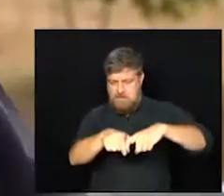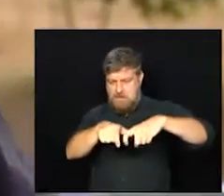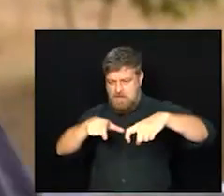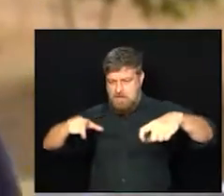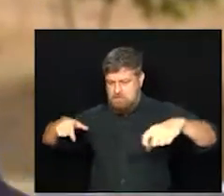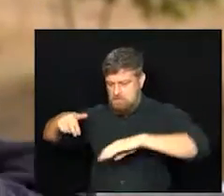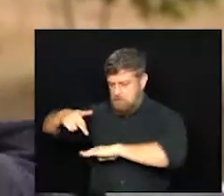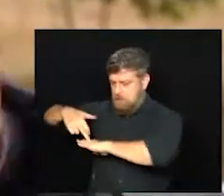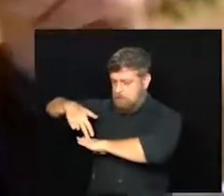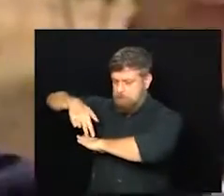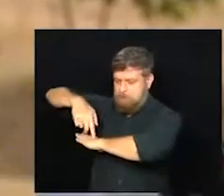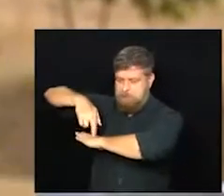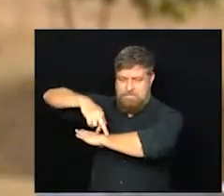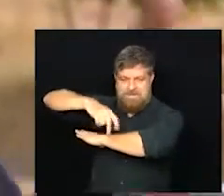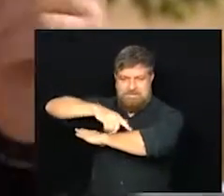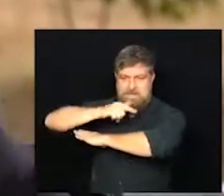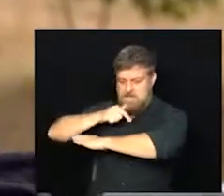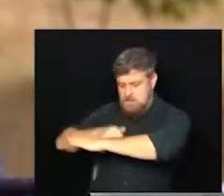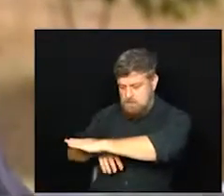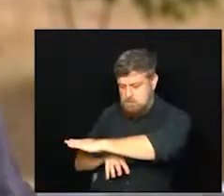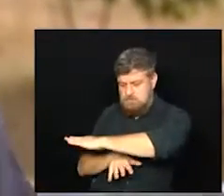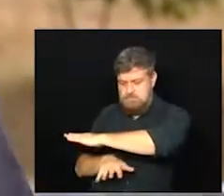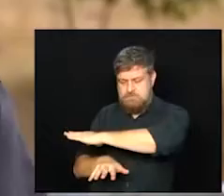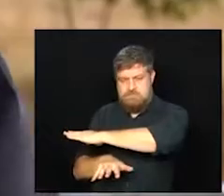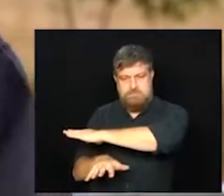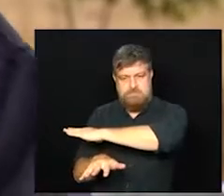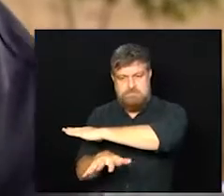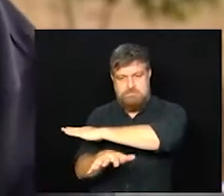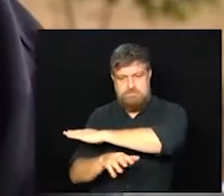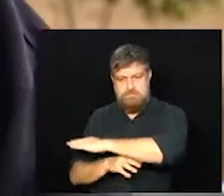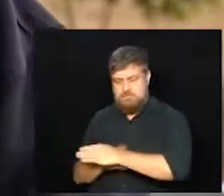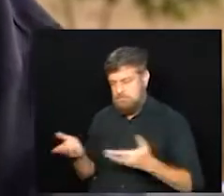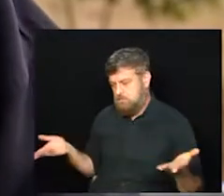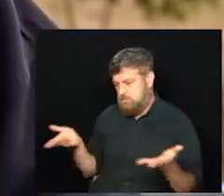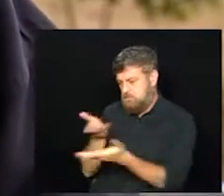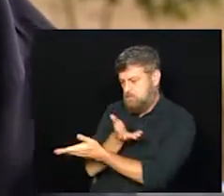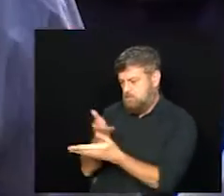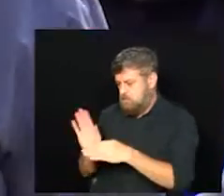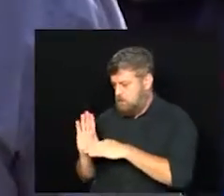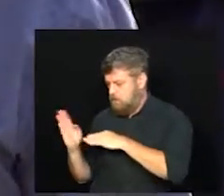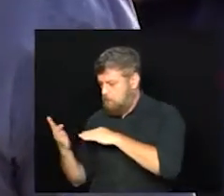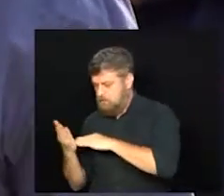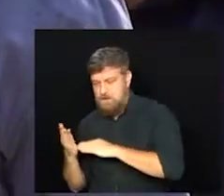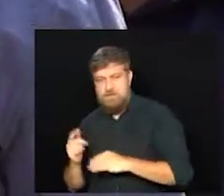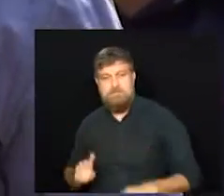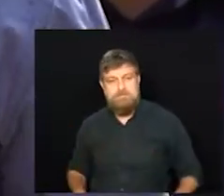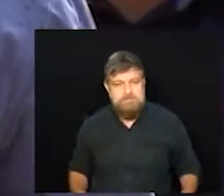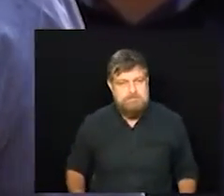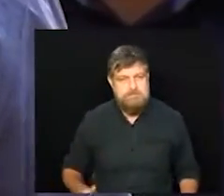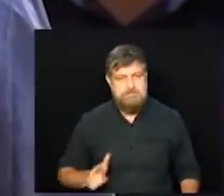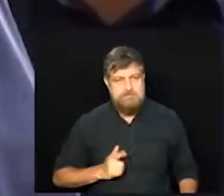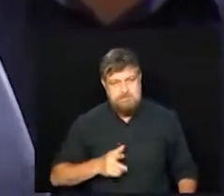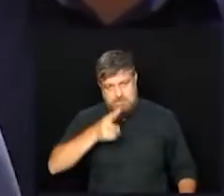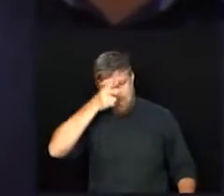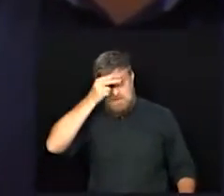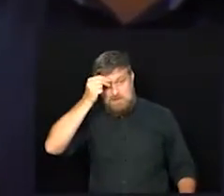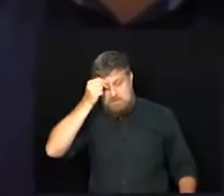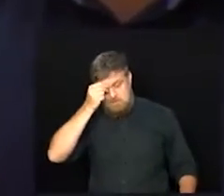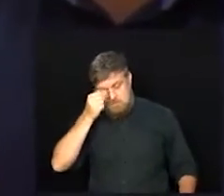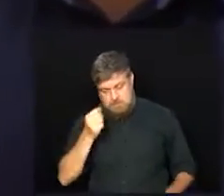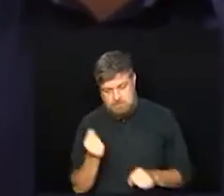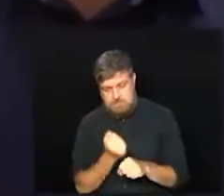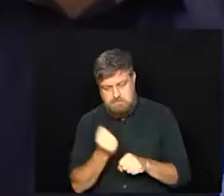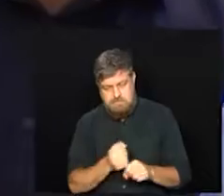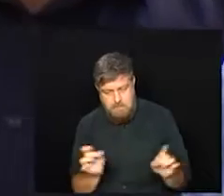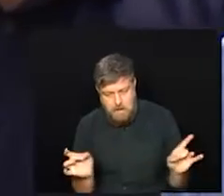o córrego para integrar os dois lados do bairro. A prefeitura entregou as obras em